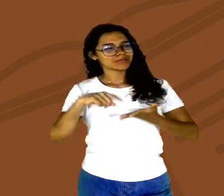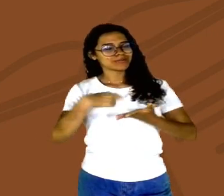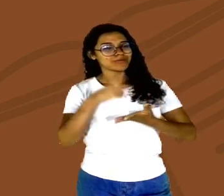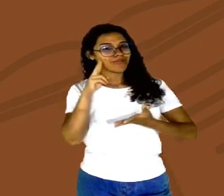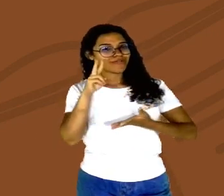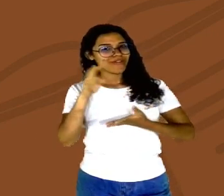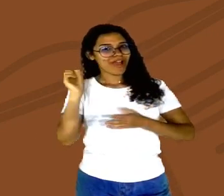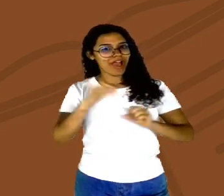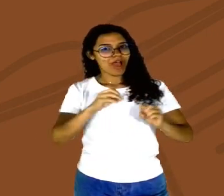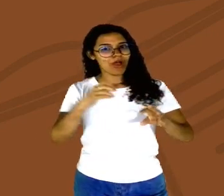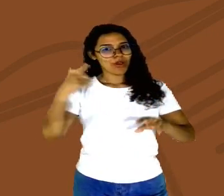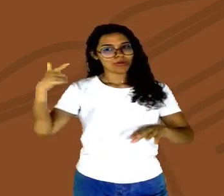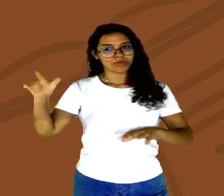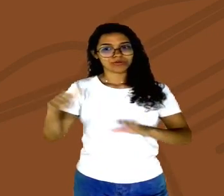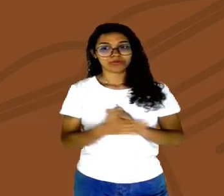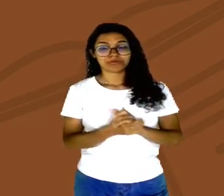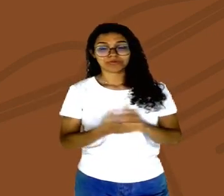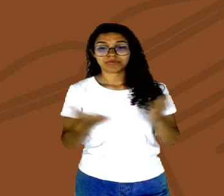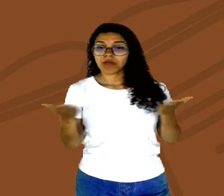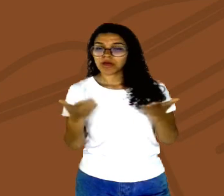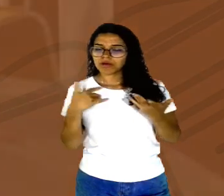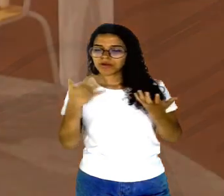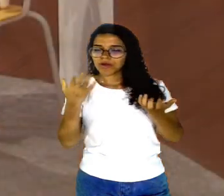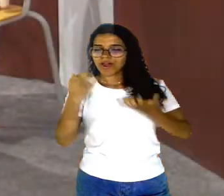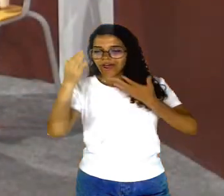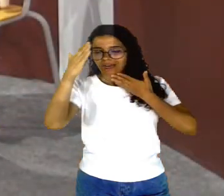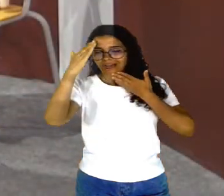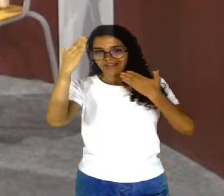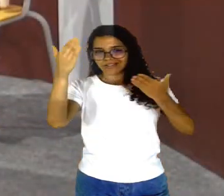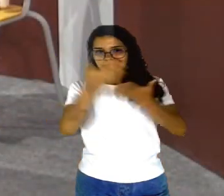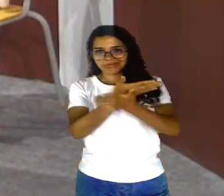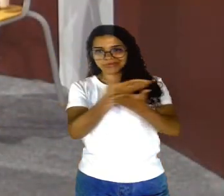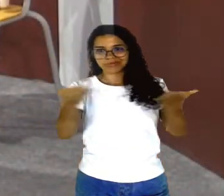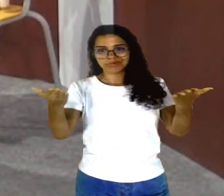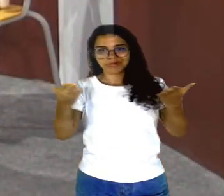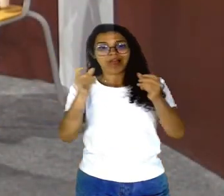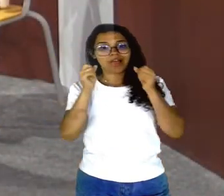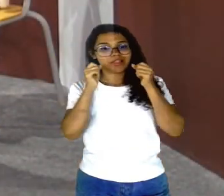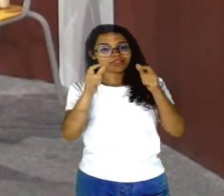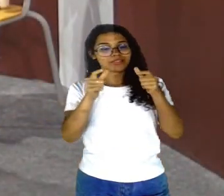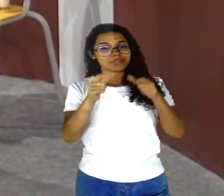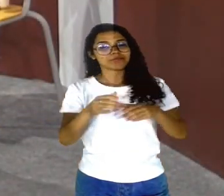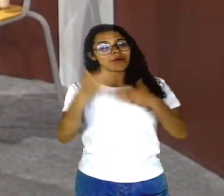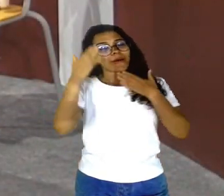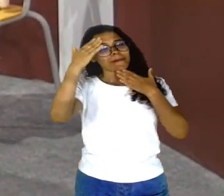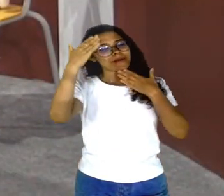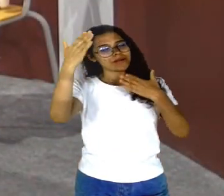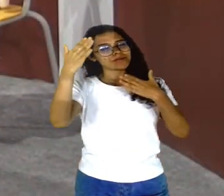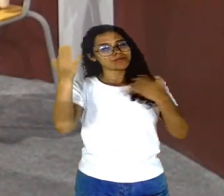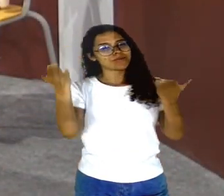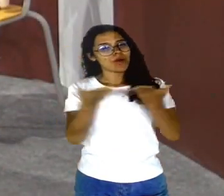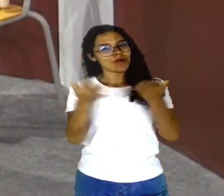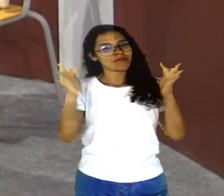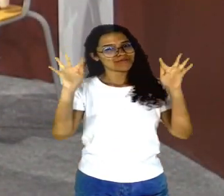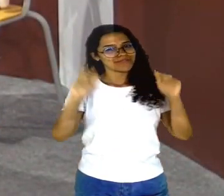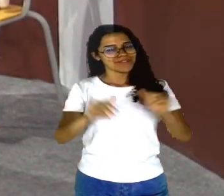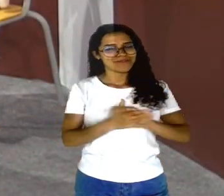certo? No mais, eu gostaria de agradecer a atenção de todos. Valeu, pessoal, por hoje é só.